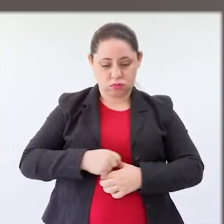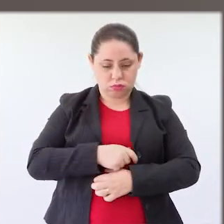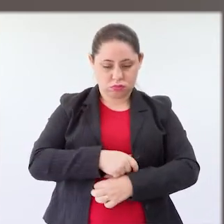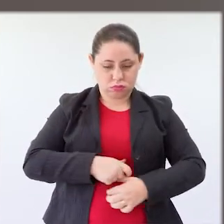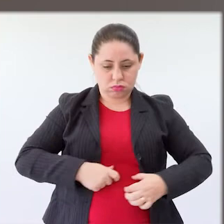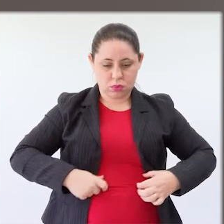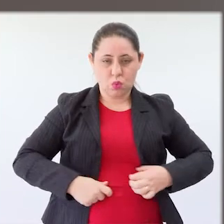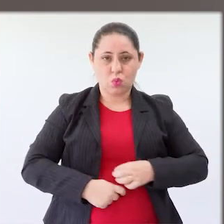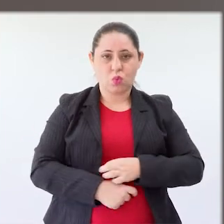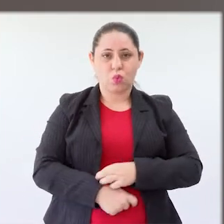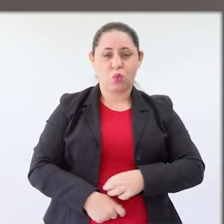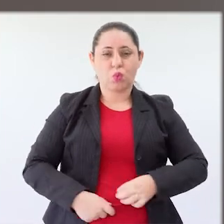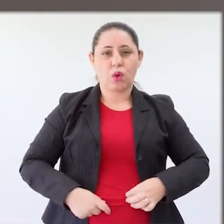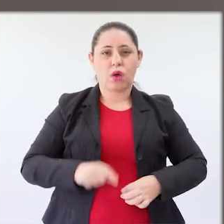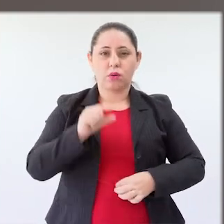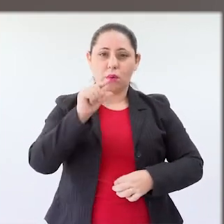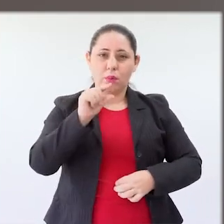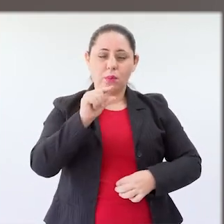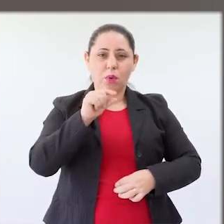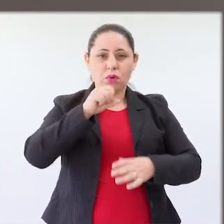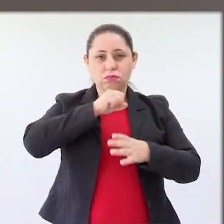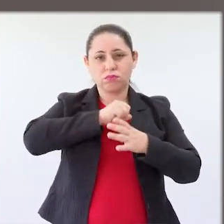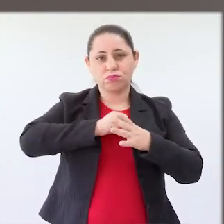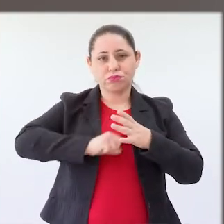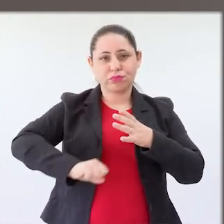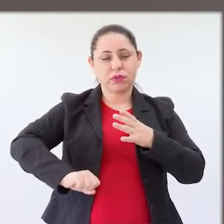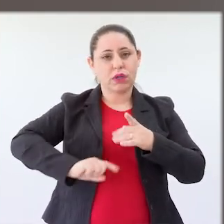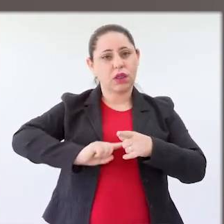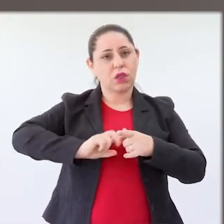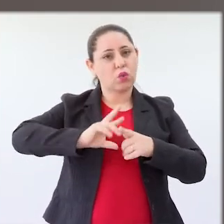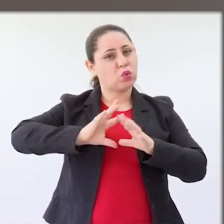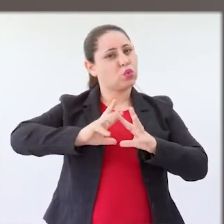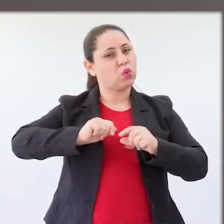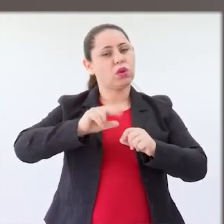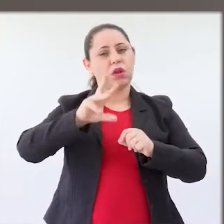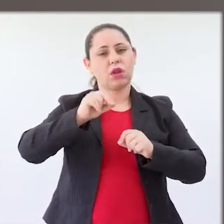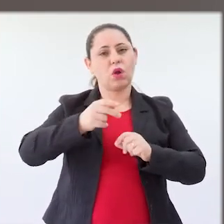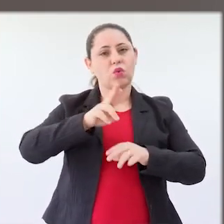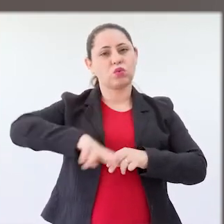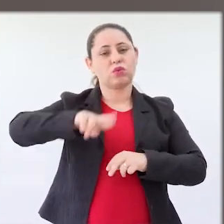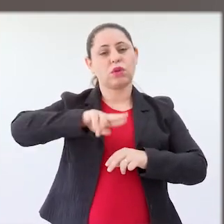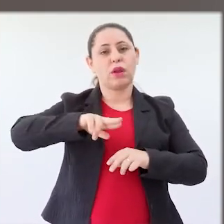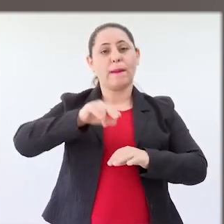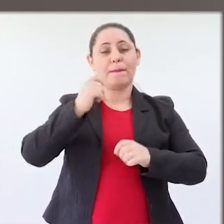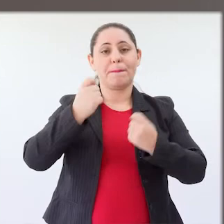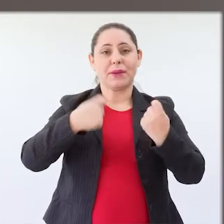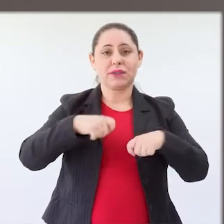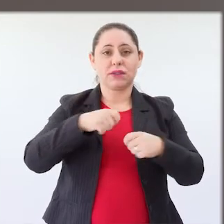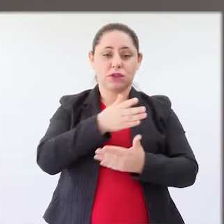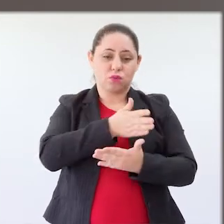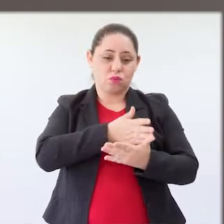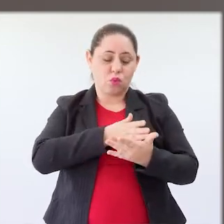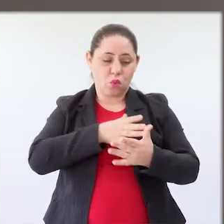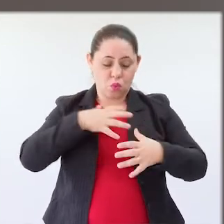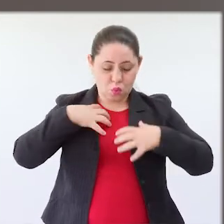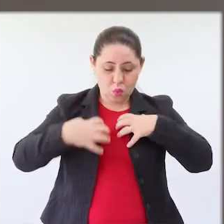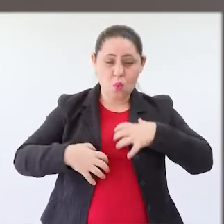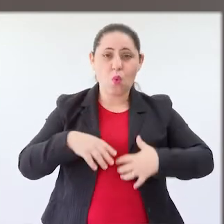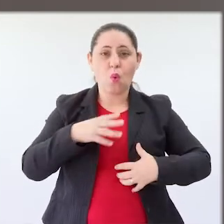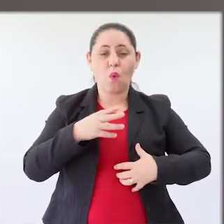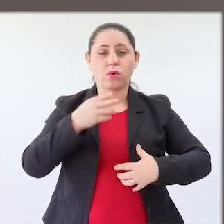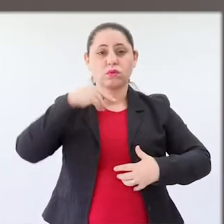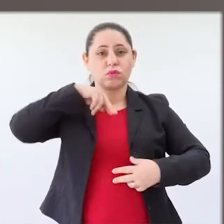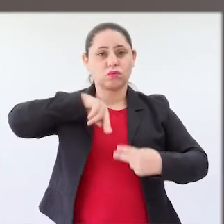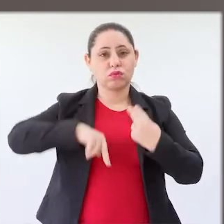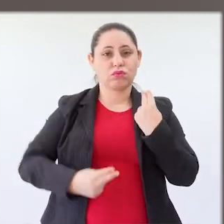acontecer lá na parte do intestino. Uma porção, ela é excretada e nem tudo, então, é consumido. E ele tem que distribuir